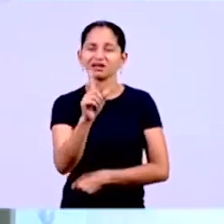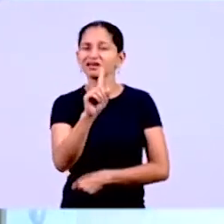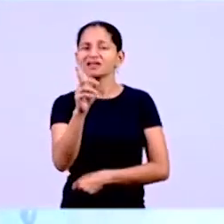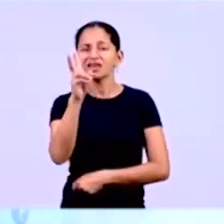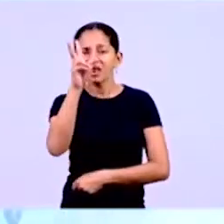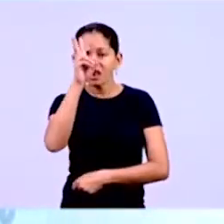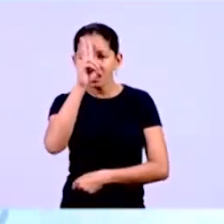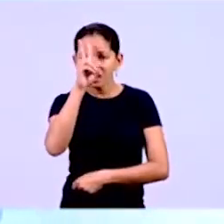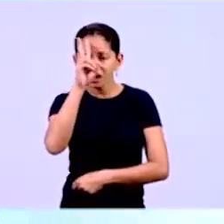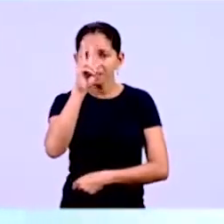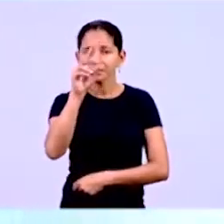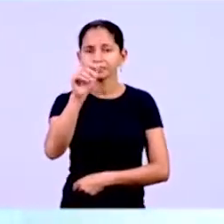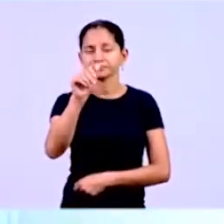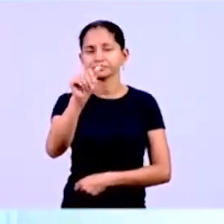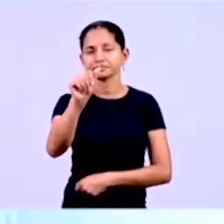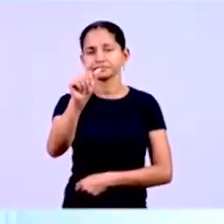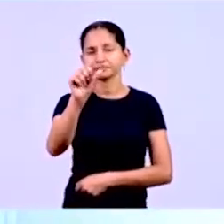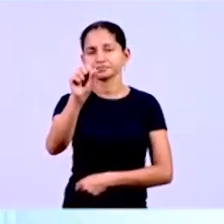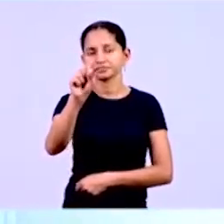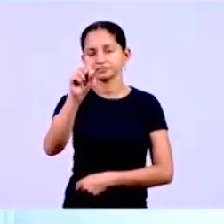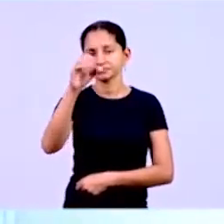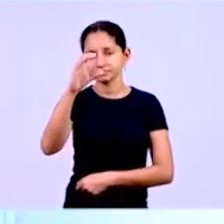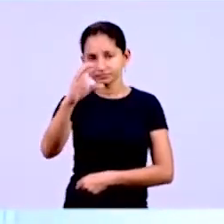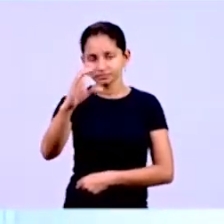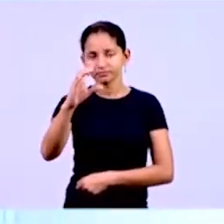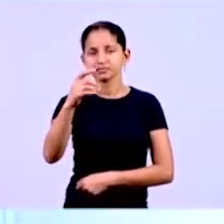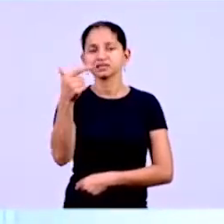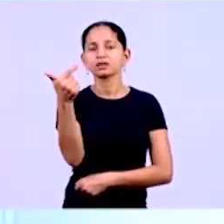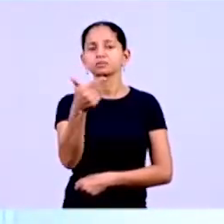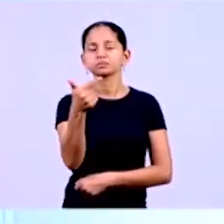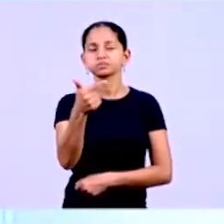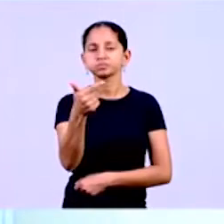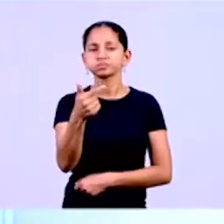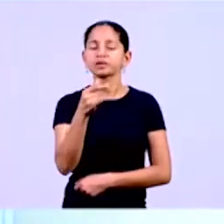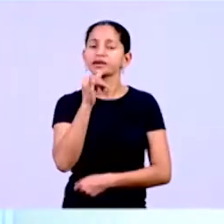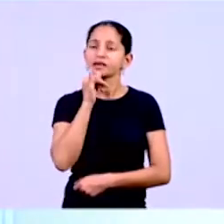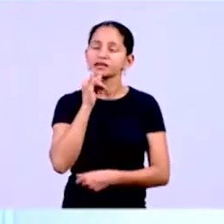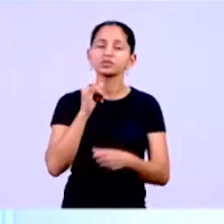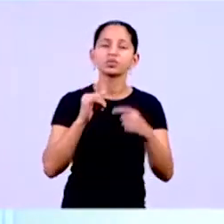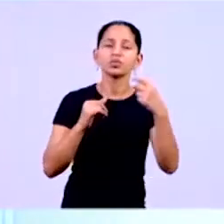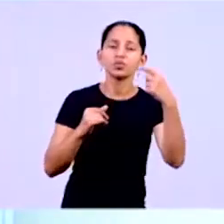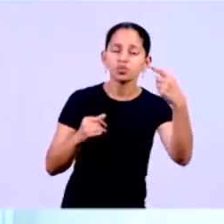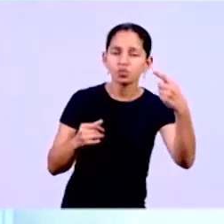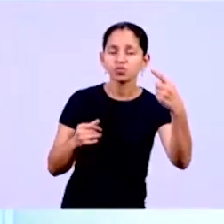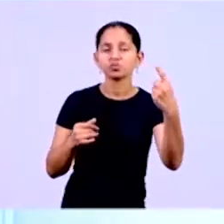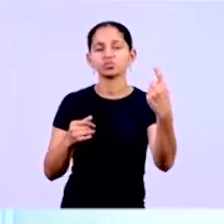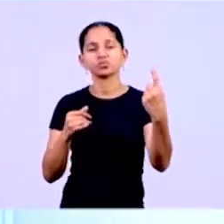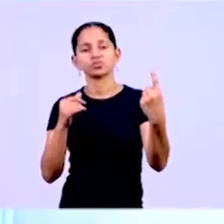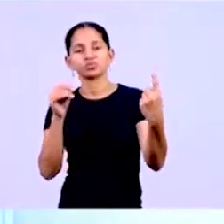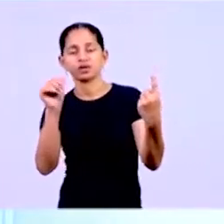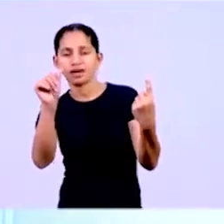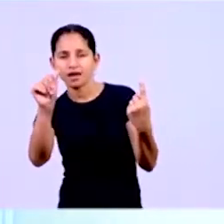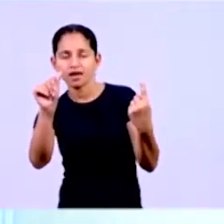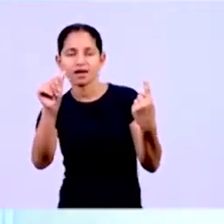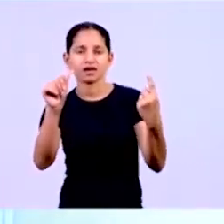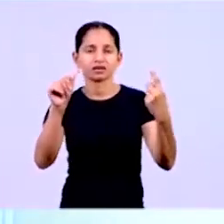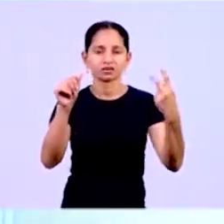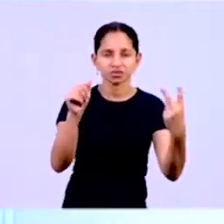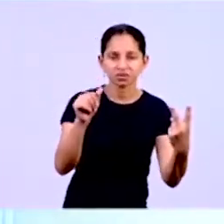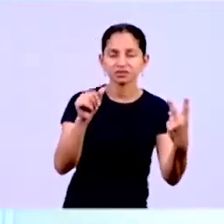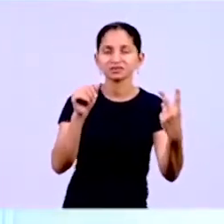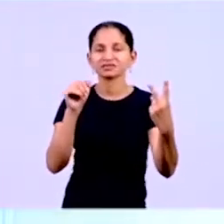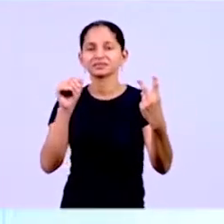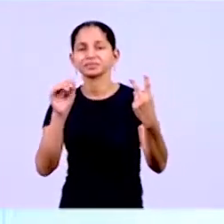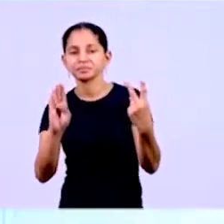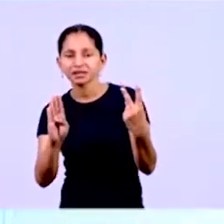Não sei se vocês se lembram, ASCII2 é uma tabelinha que define, olha, o número 1 equivale ao A, o número 2 equivale ao B, o número 3 equivale e assim por